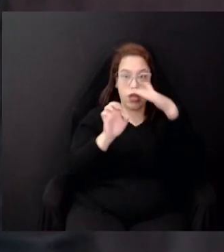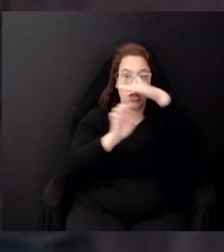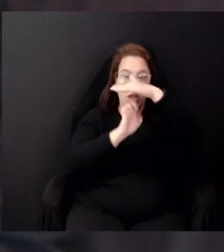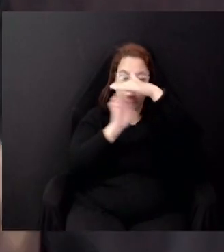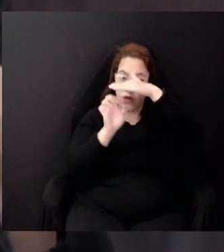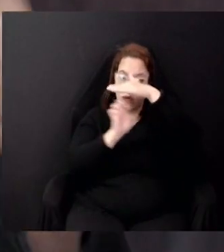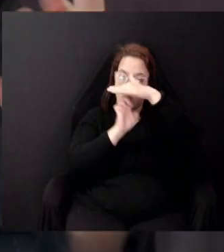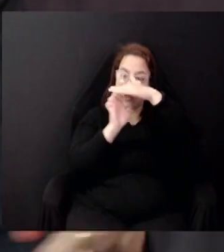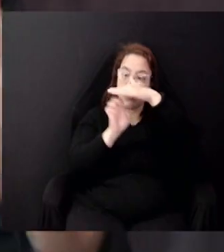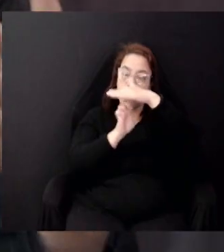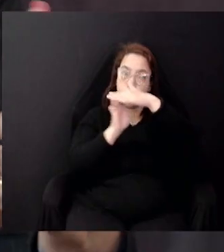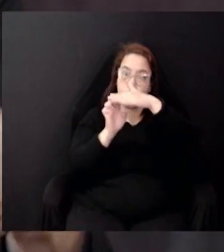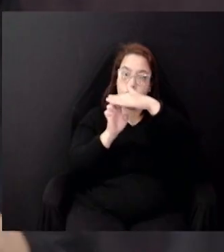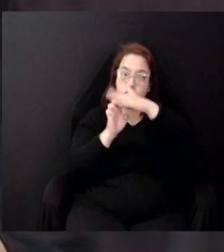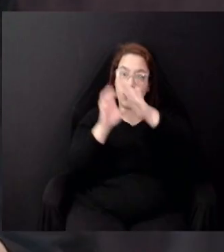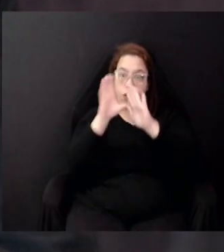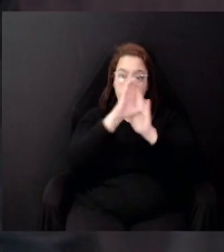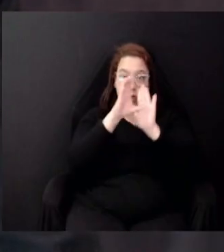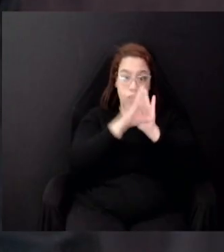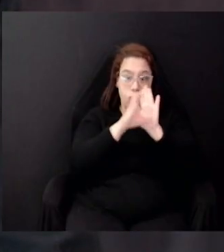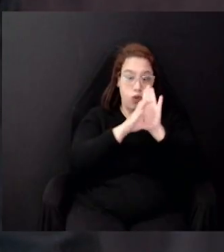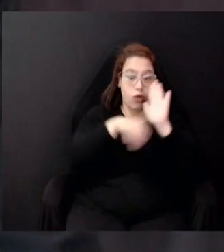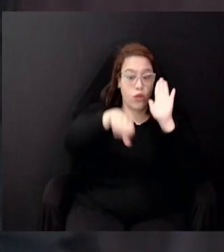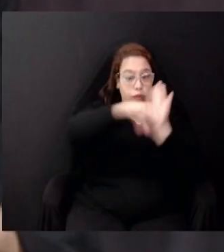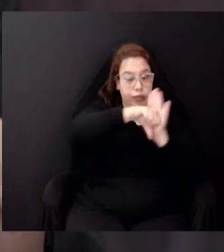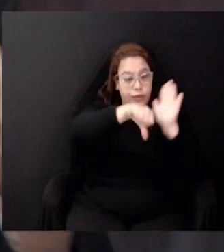aos conteúdos criminosos que forem